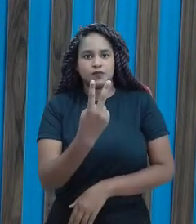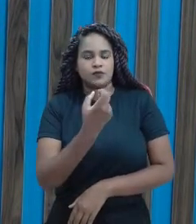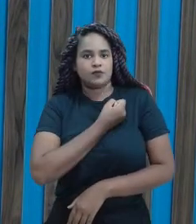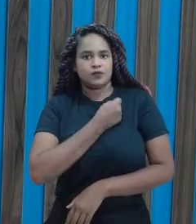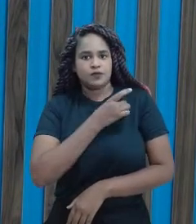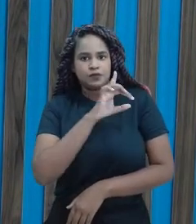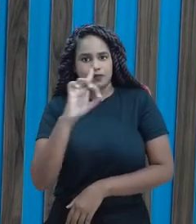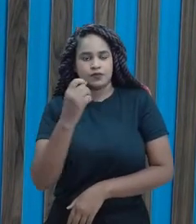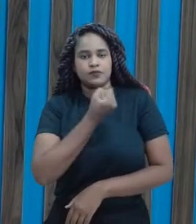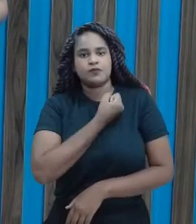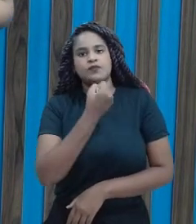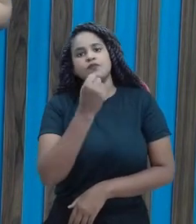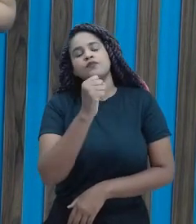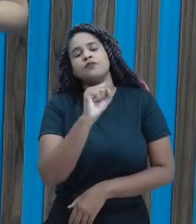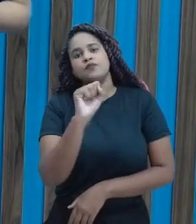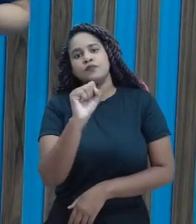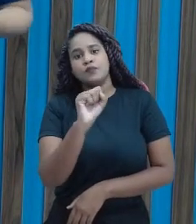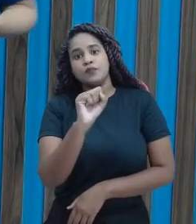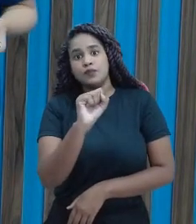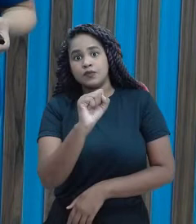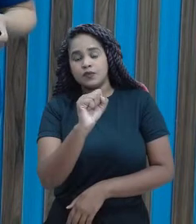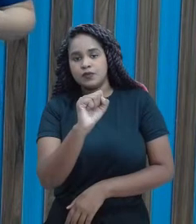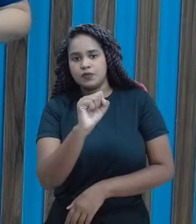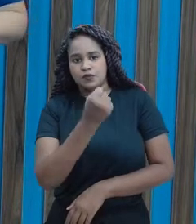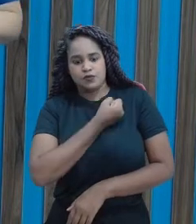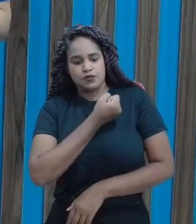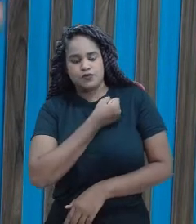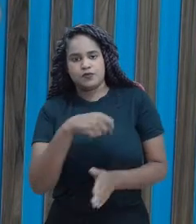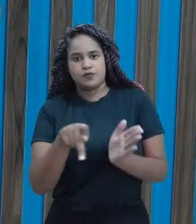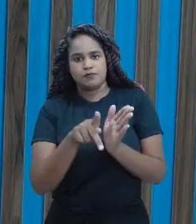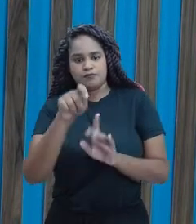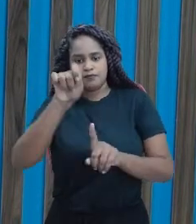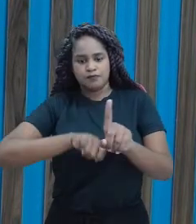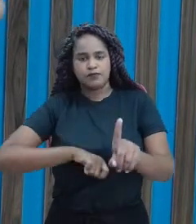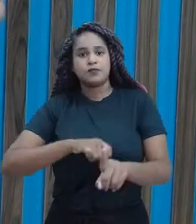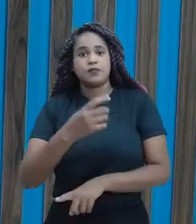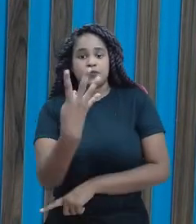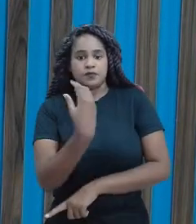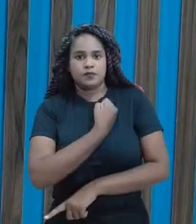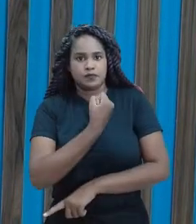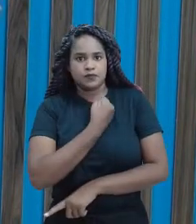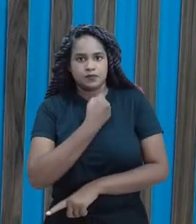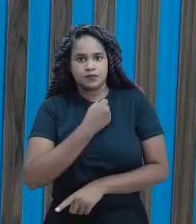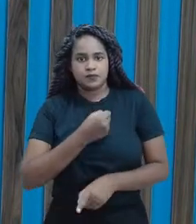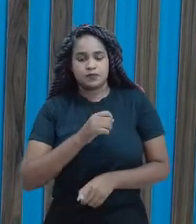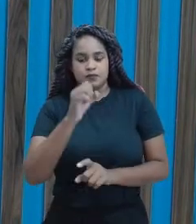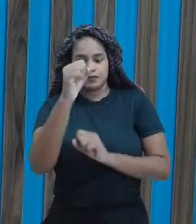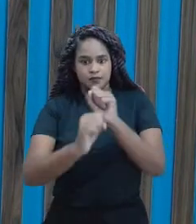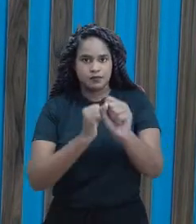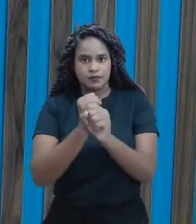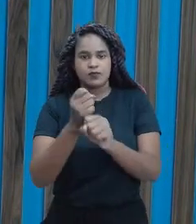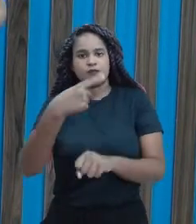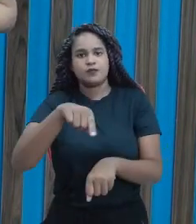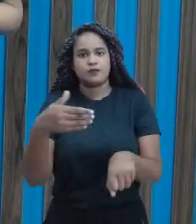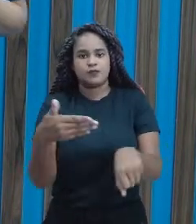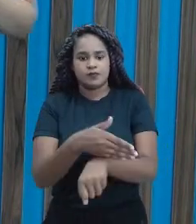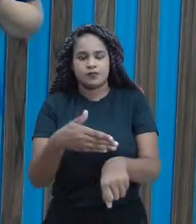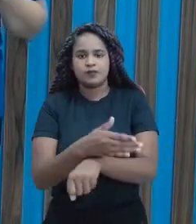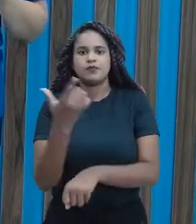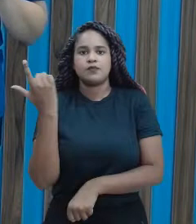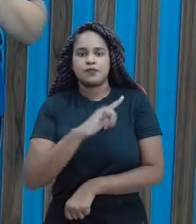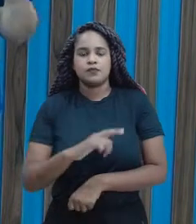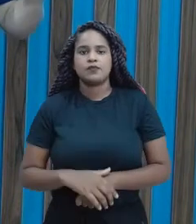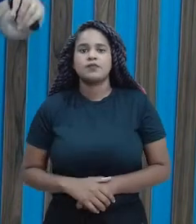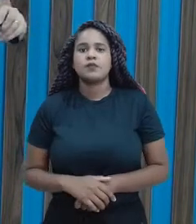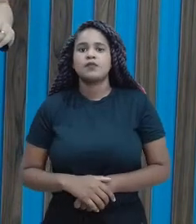dígitos para o mês e 4 dígitos para o ano, tá certo? Para você poder fazer o acesso aí e interagir um pouquinho aqui com a gente, tá bom?